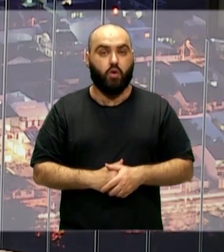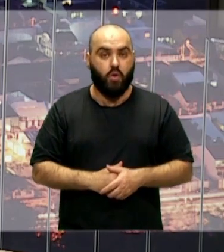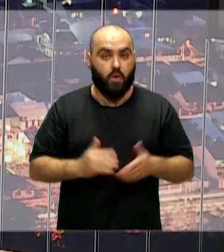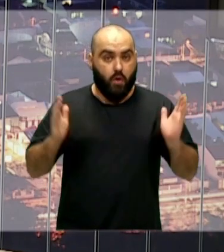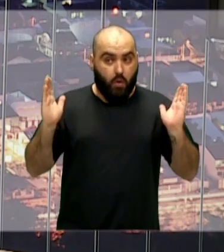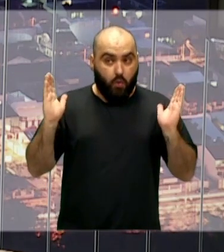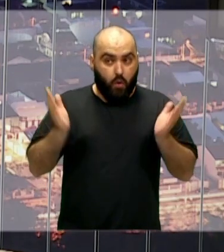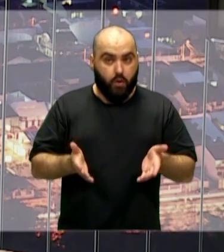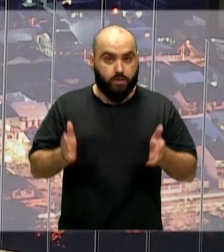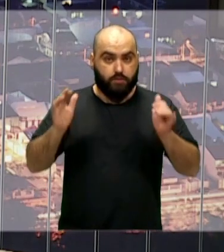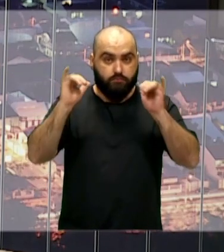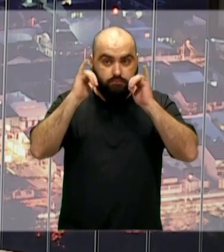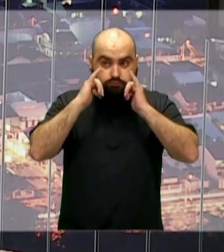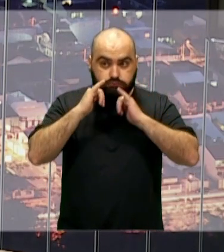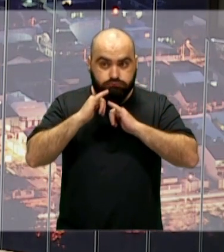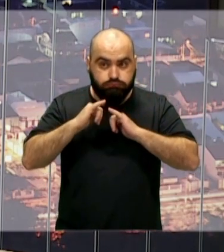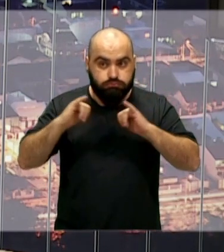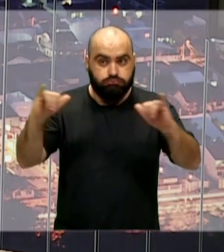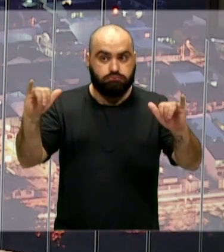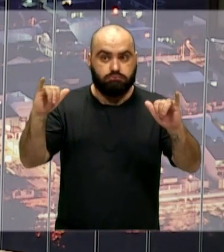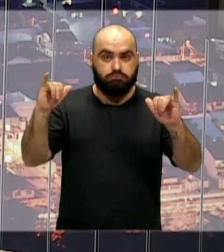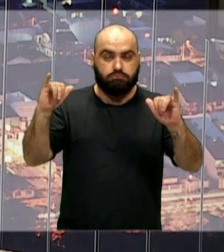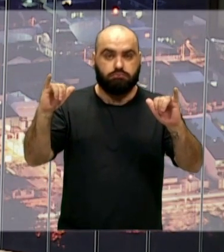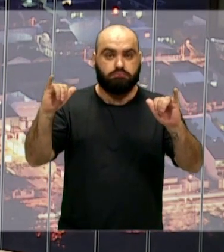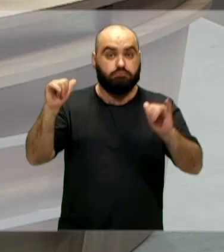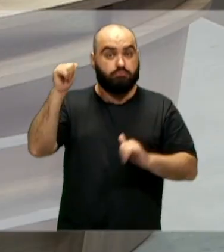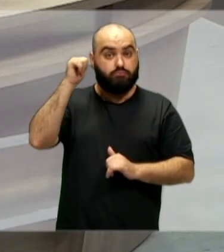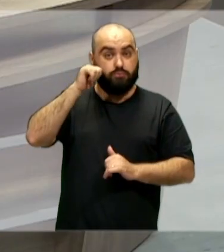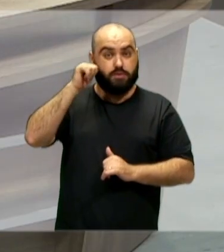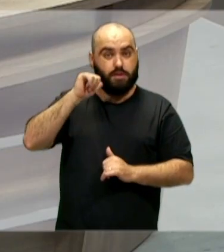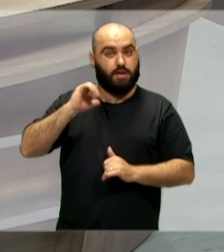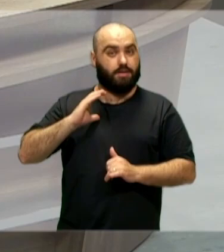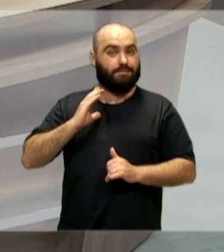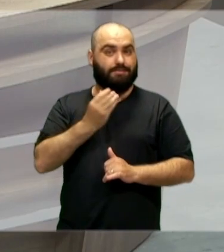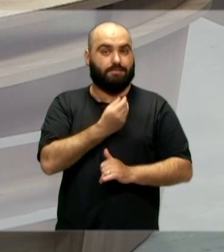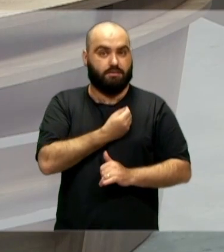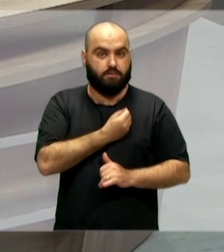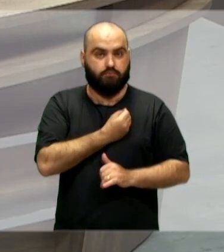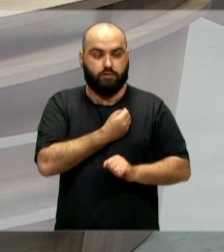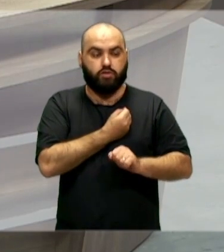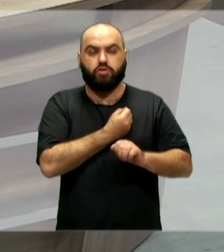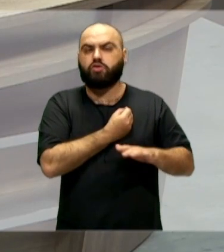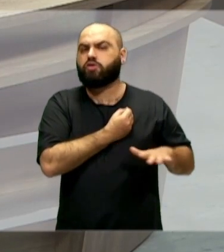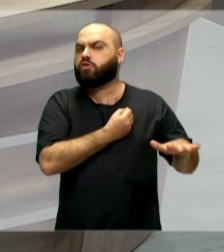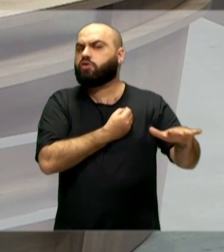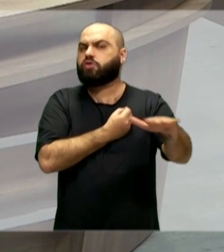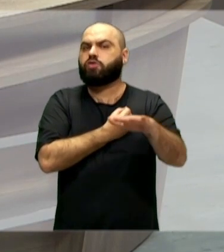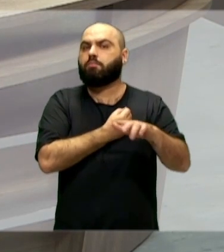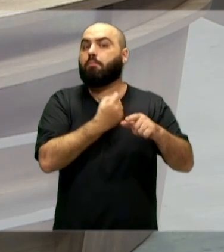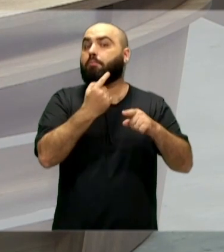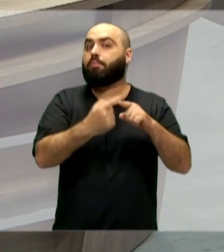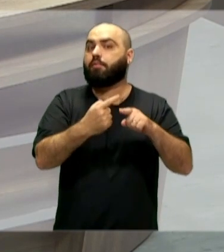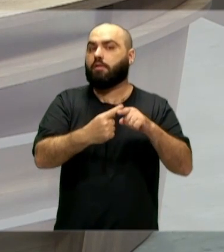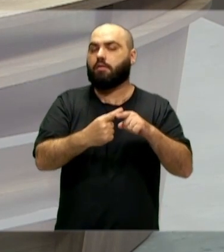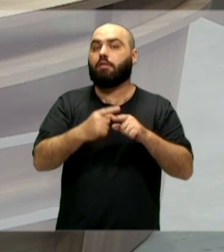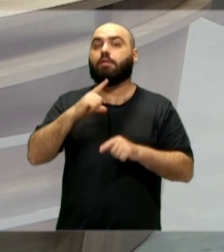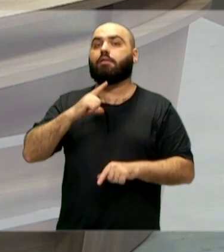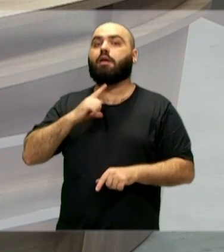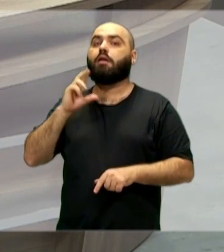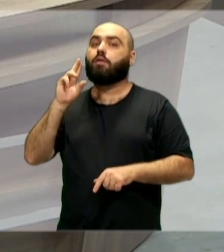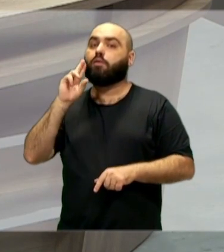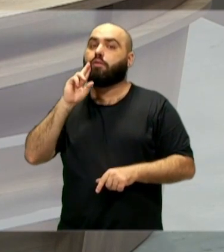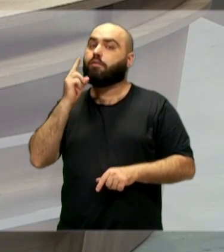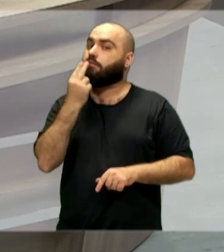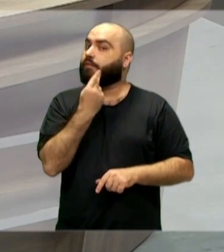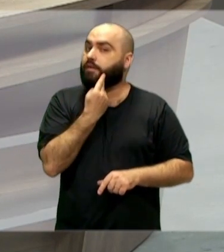visibilidade grande as mulheres trans em geral, porque na novela das 8, que agora